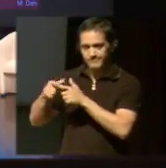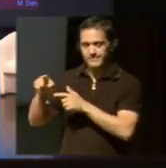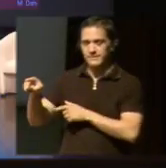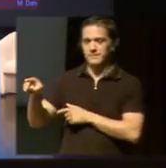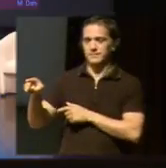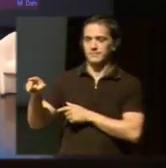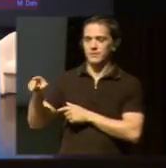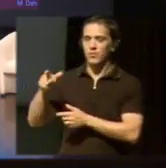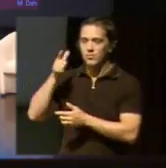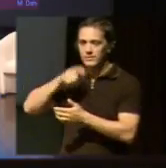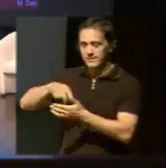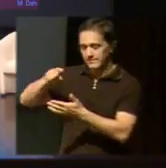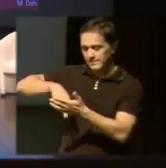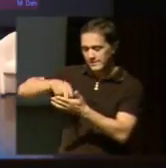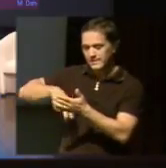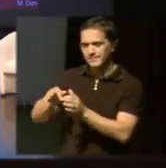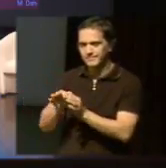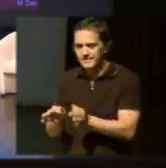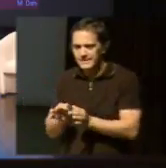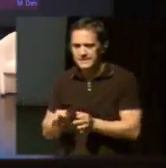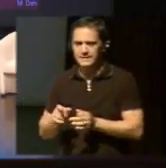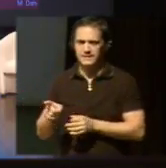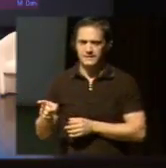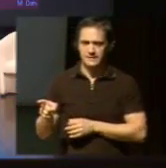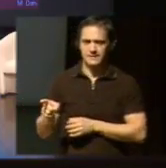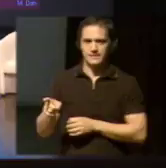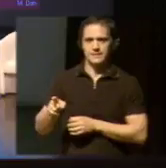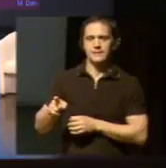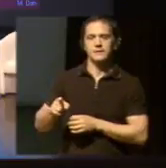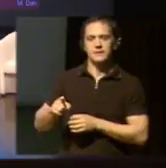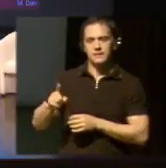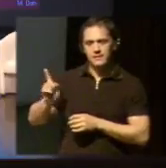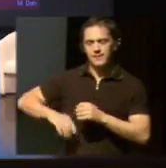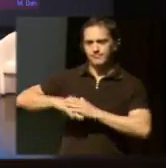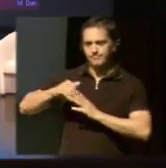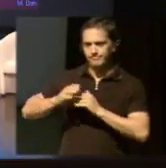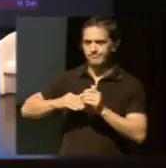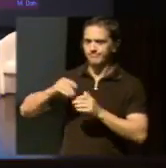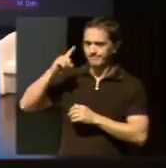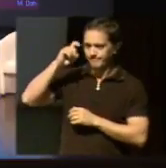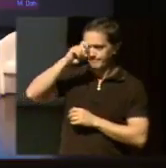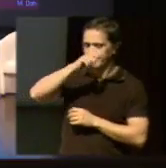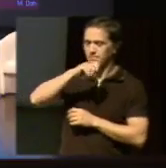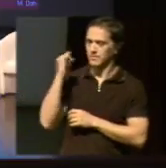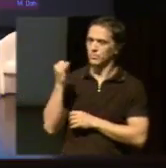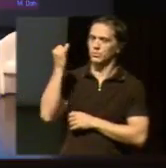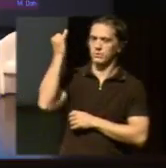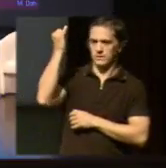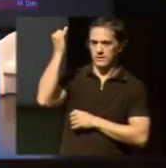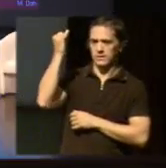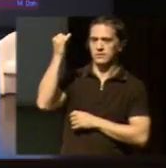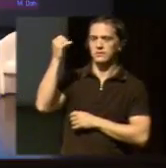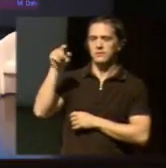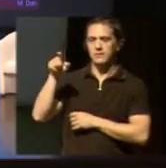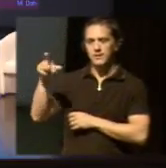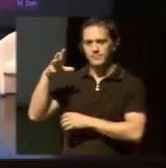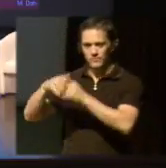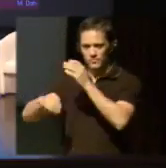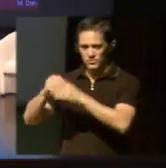textos simples. Então é uma tarefa importante para os refugiados e para os idosos,